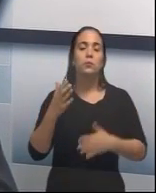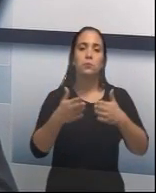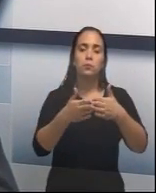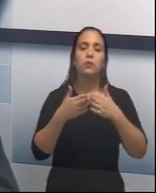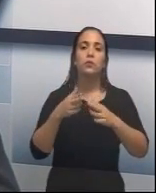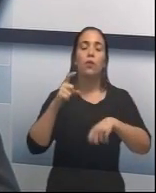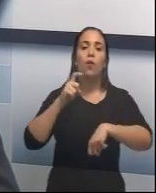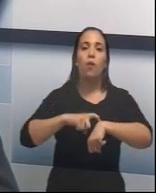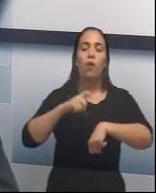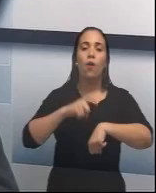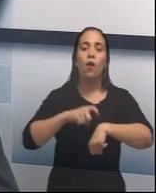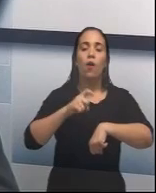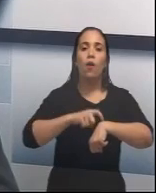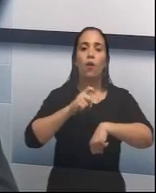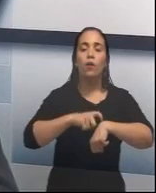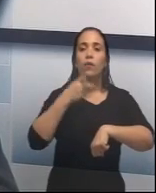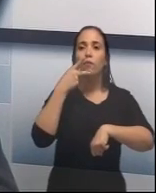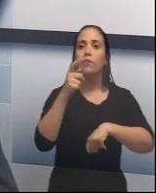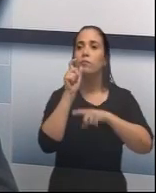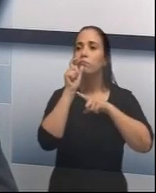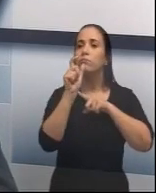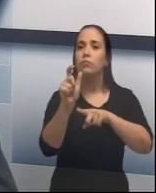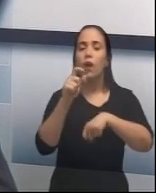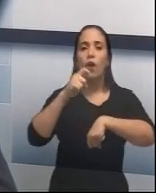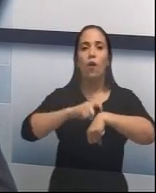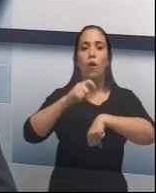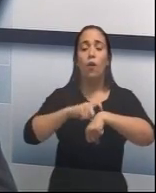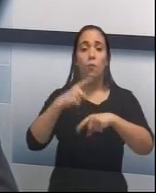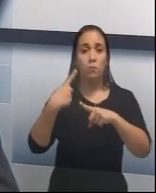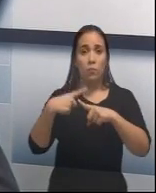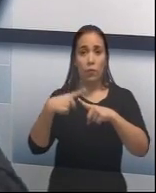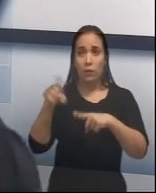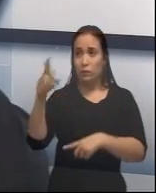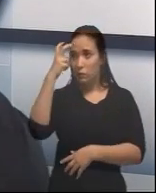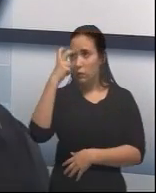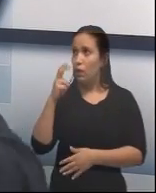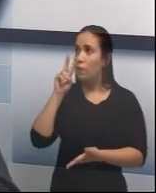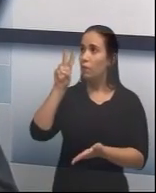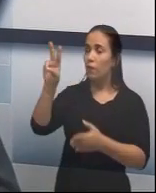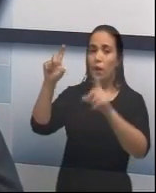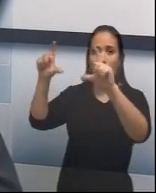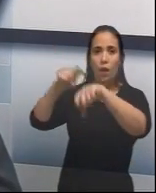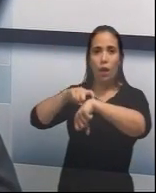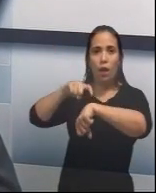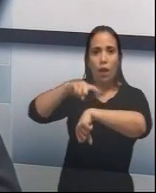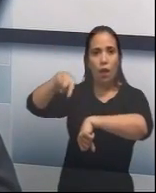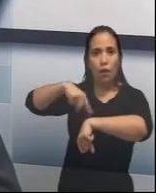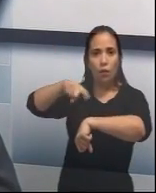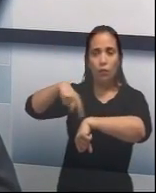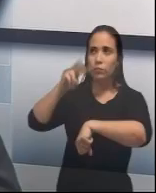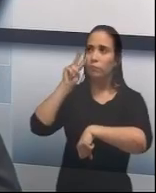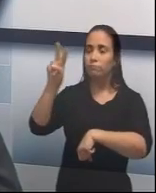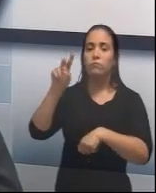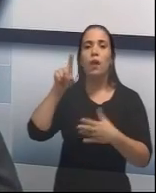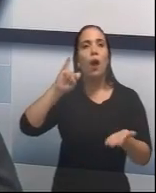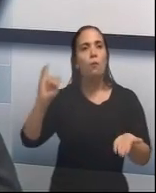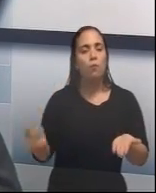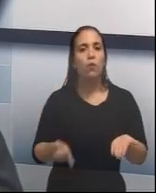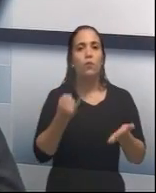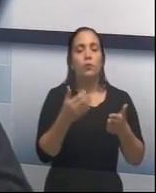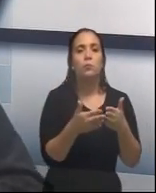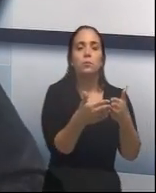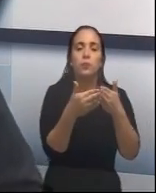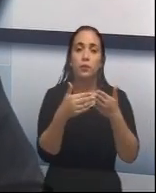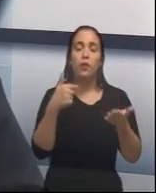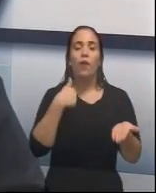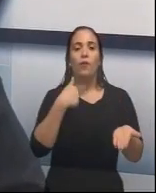hora, porque a hora é fundamental para quem não pode ver. Então tem que escutar, né? Escutar é hora.